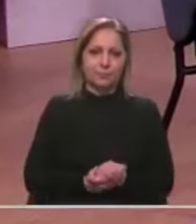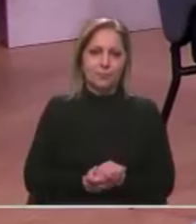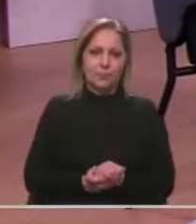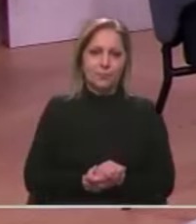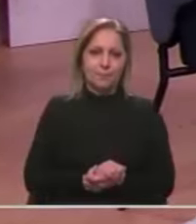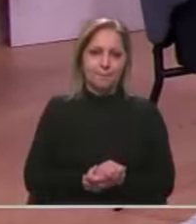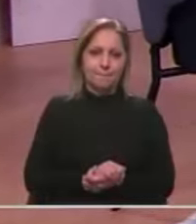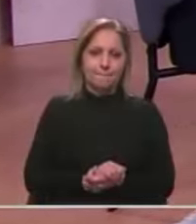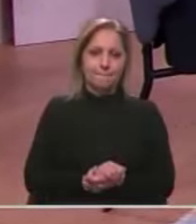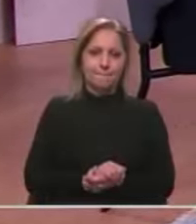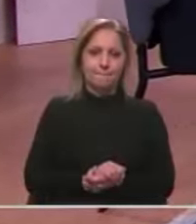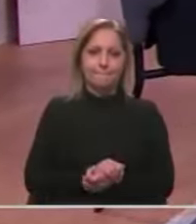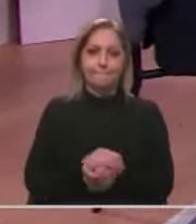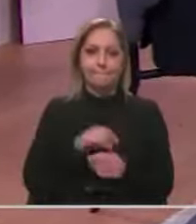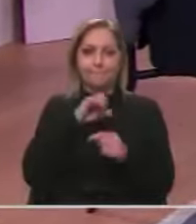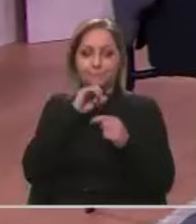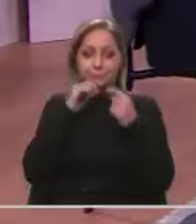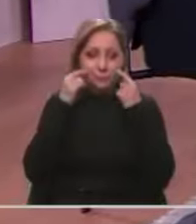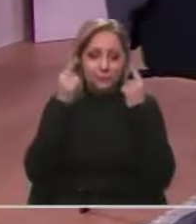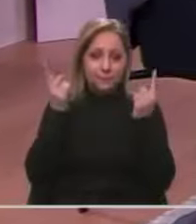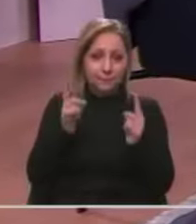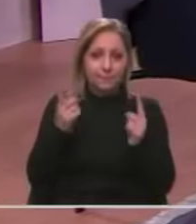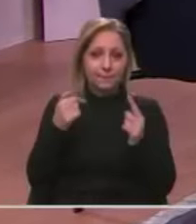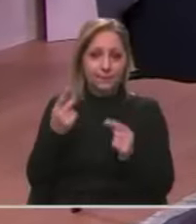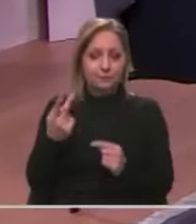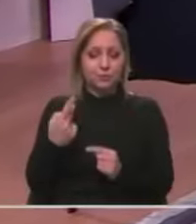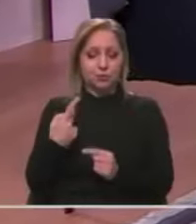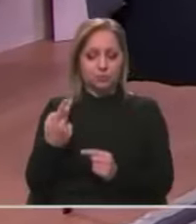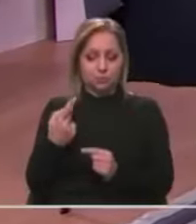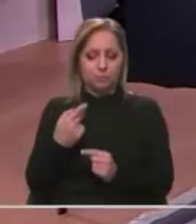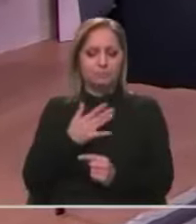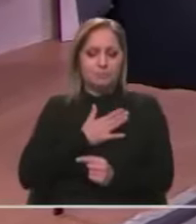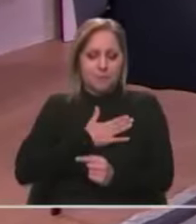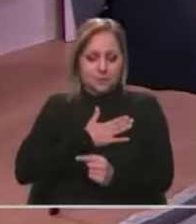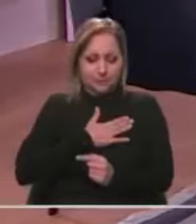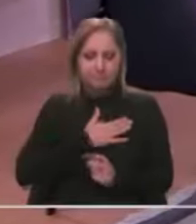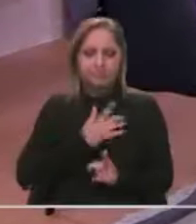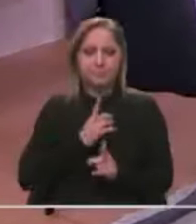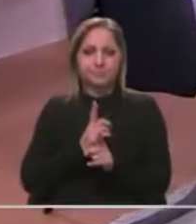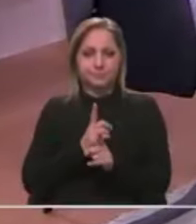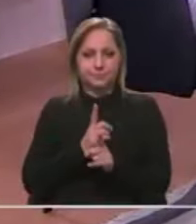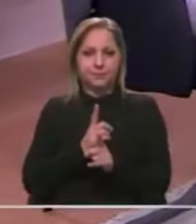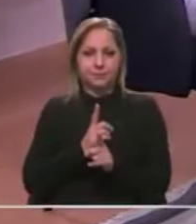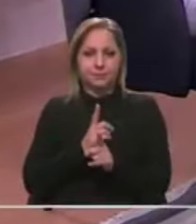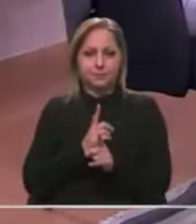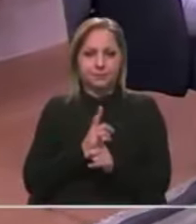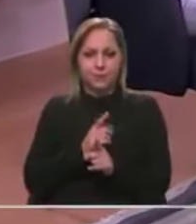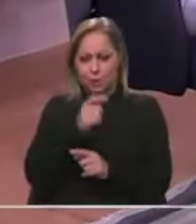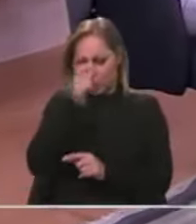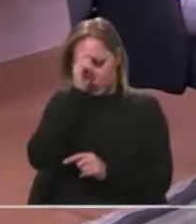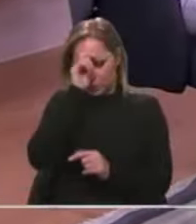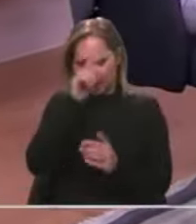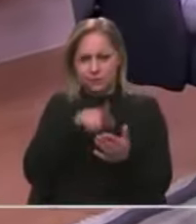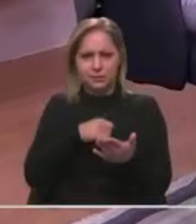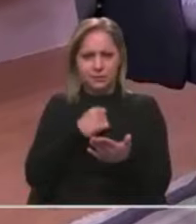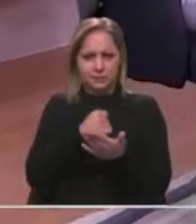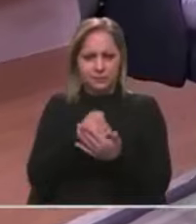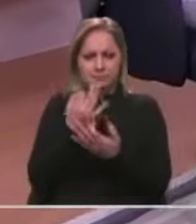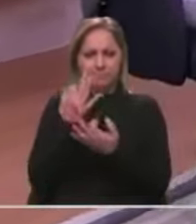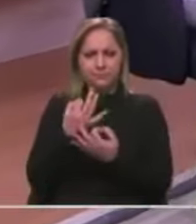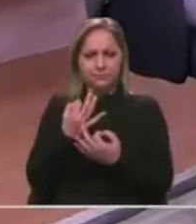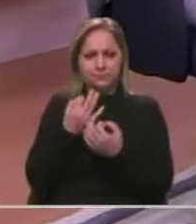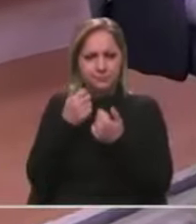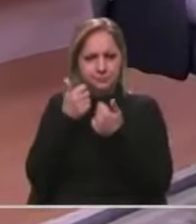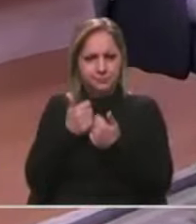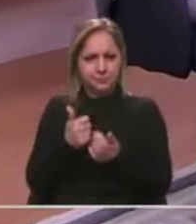Talvez não tenha sido transparecido para fora, mas foi a única pessoa que eu gostei mesmo lá dentro, que sempre me respeitou, tratou bem, e que eu vejo